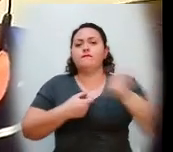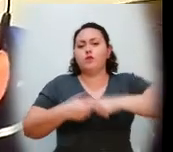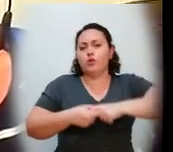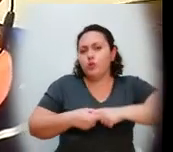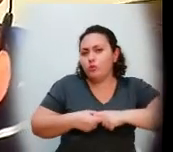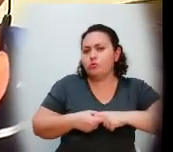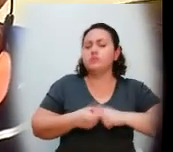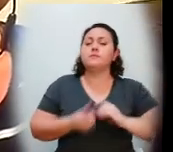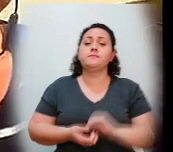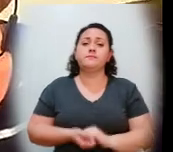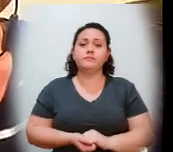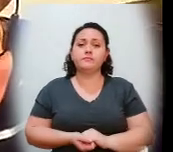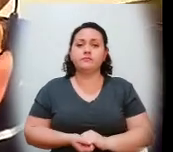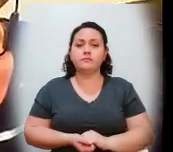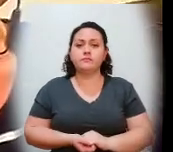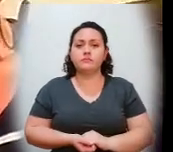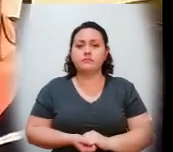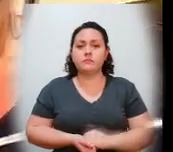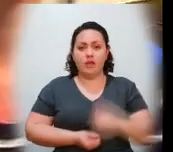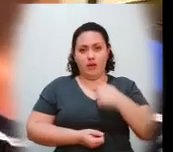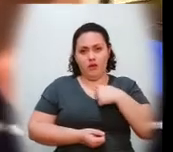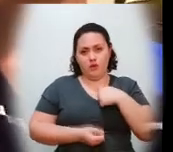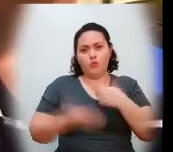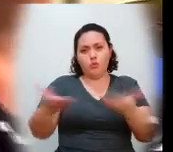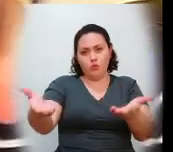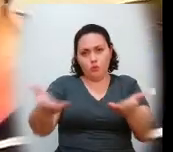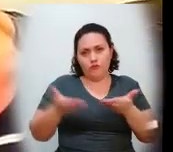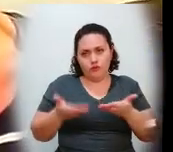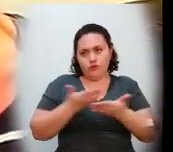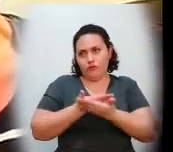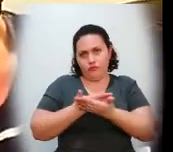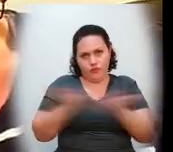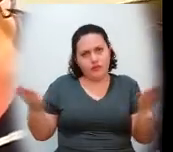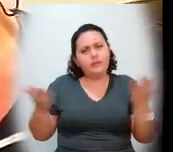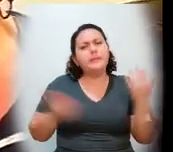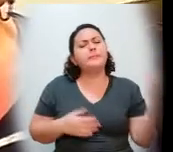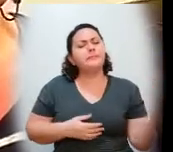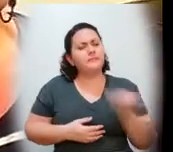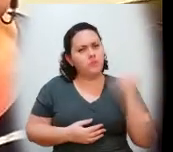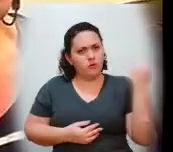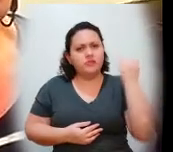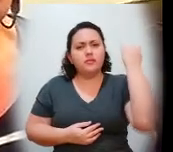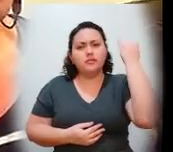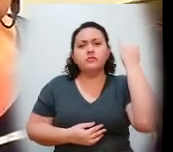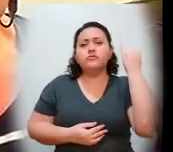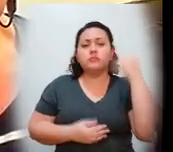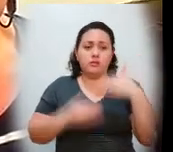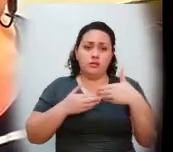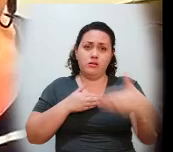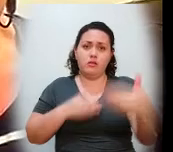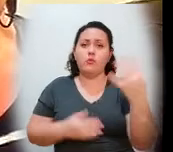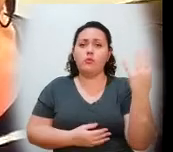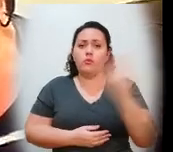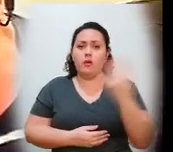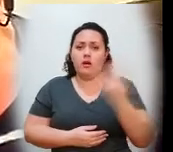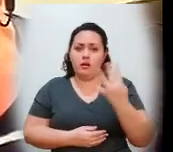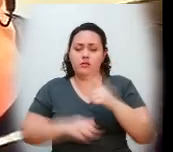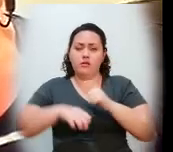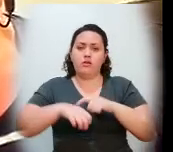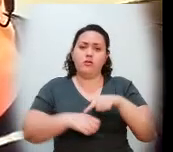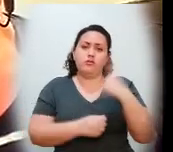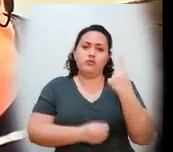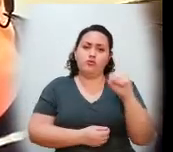né? O que, eu faço um convite para todos vocês, que eu acho que é bem importante, que na quarta-feira, às